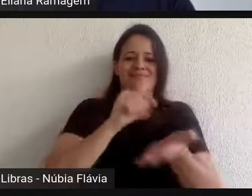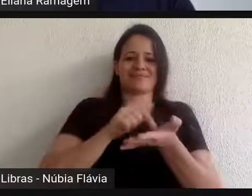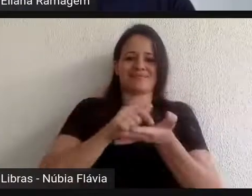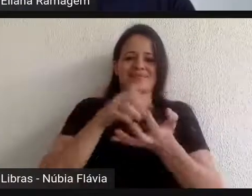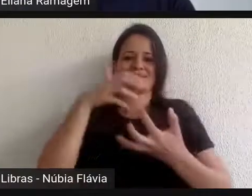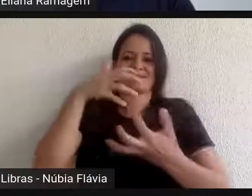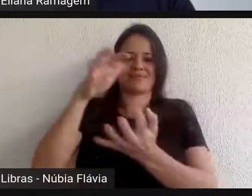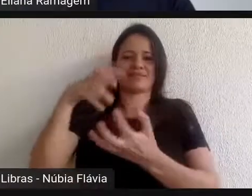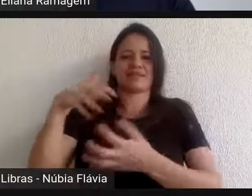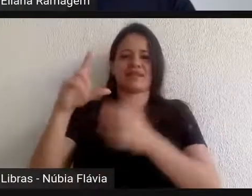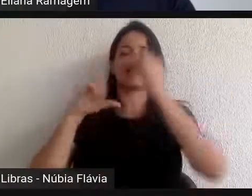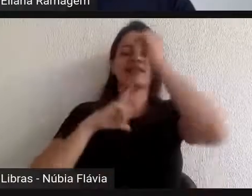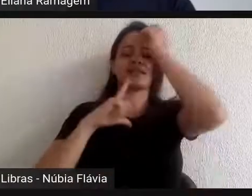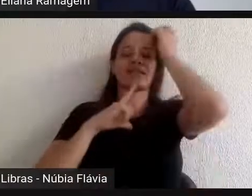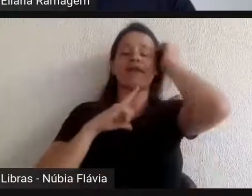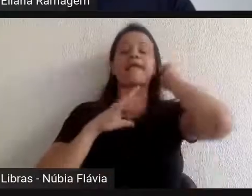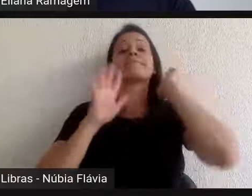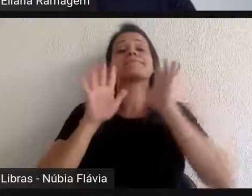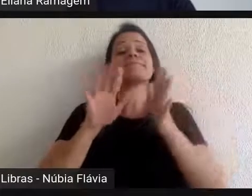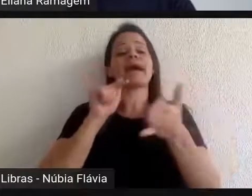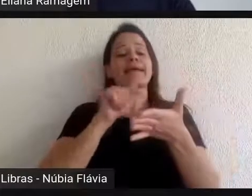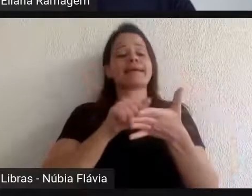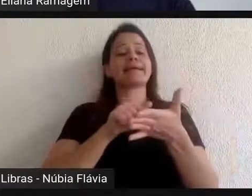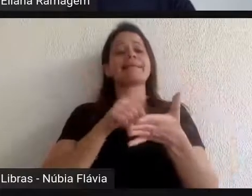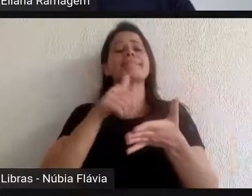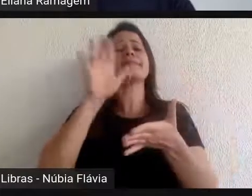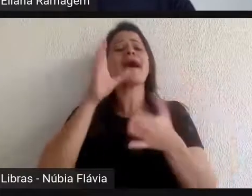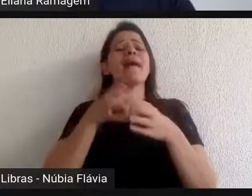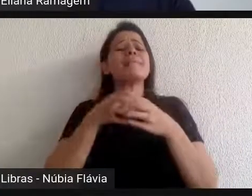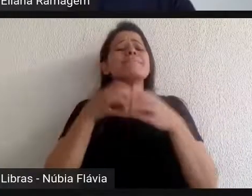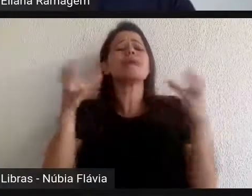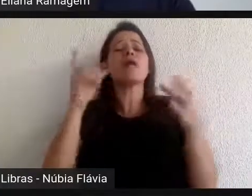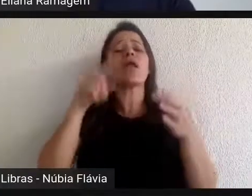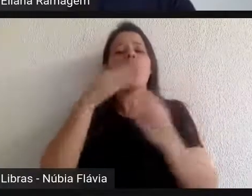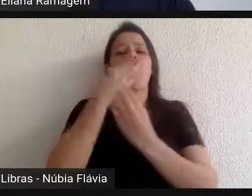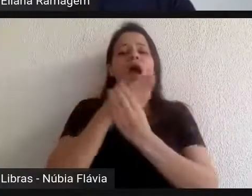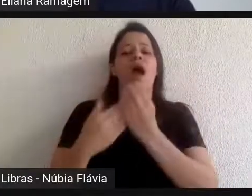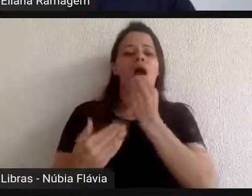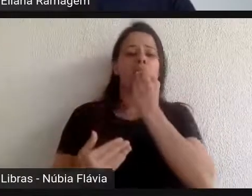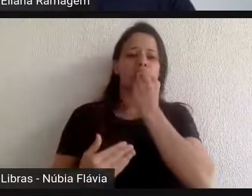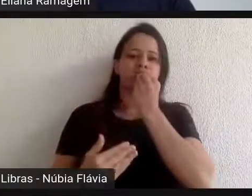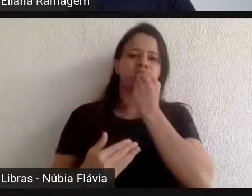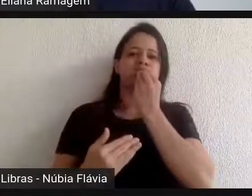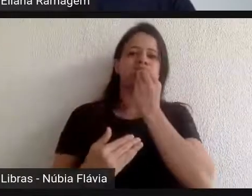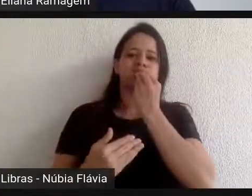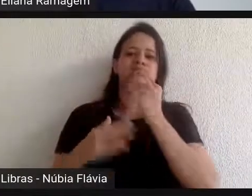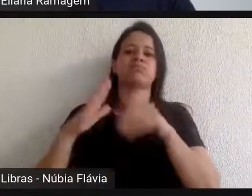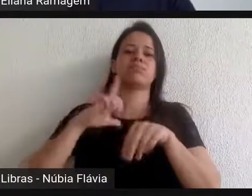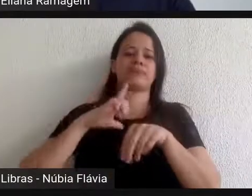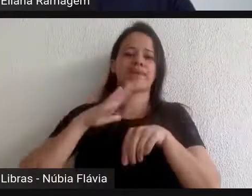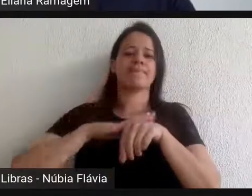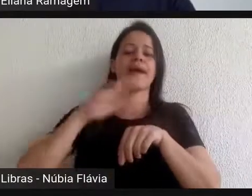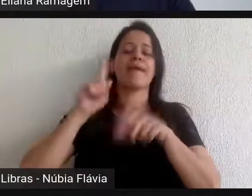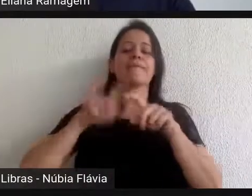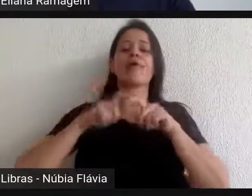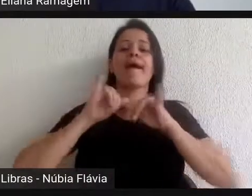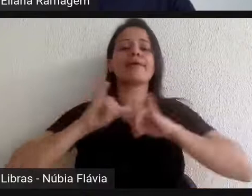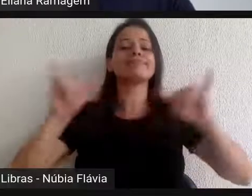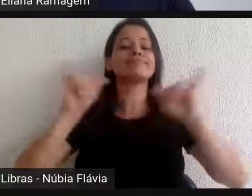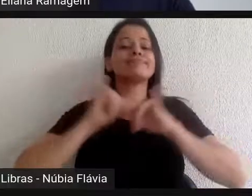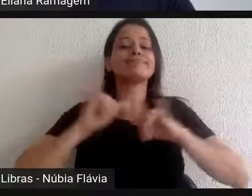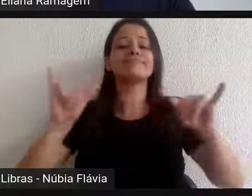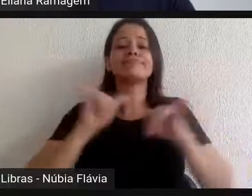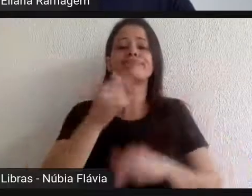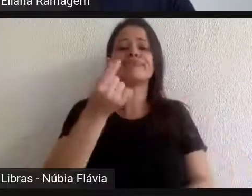saudáveis, existem, mas a grande maioria das opções acabam sendo de fast food, né? E aí